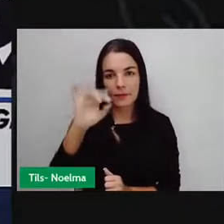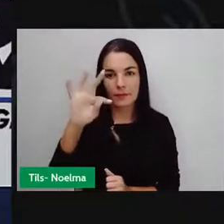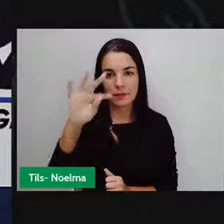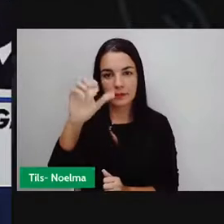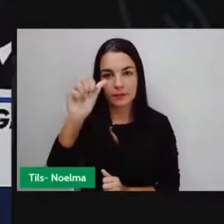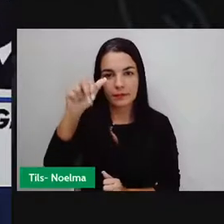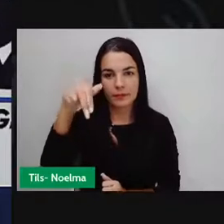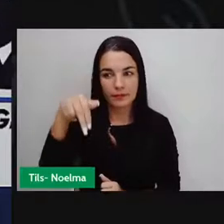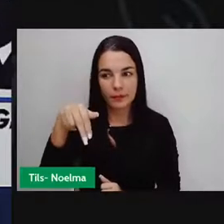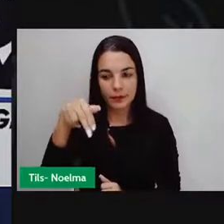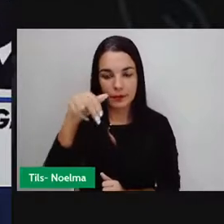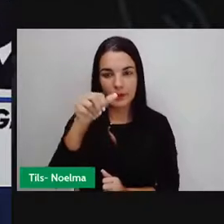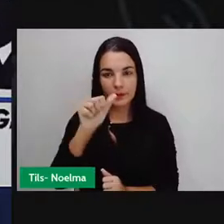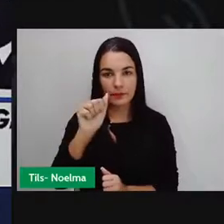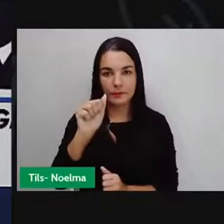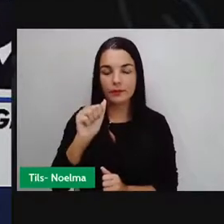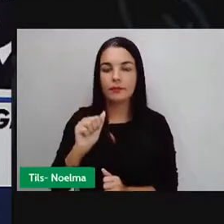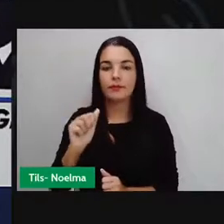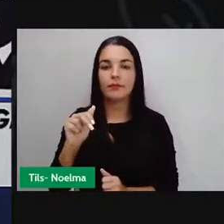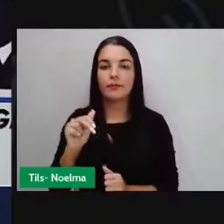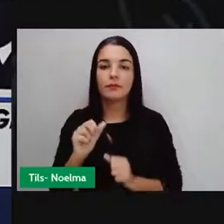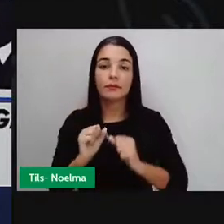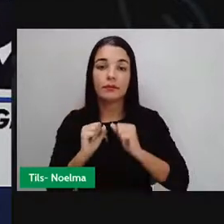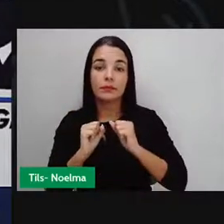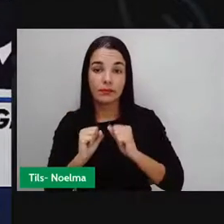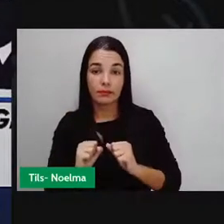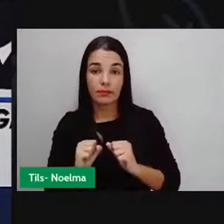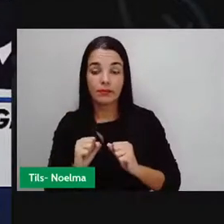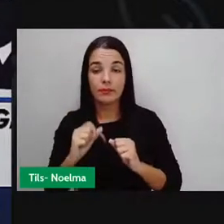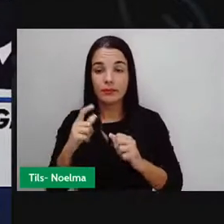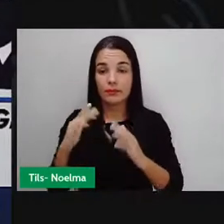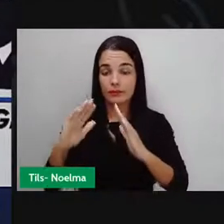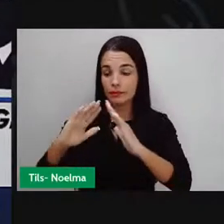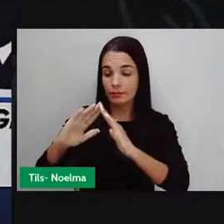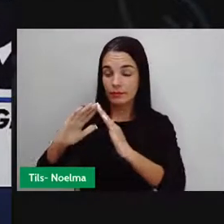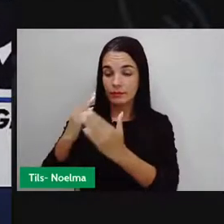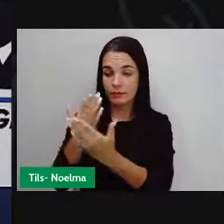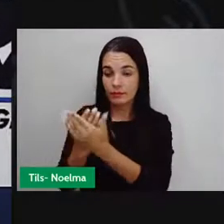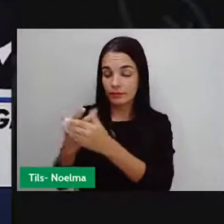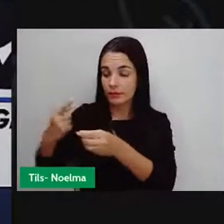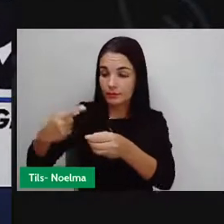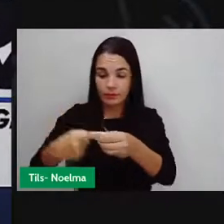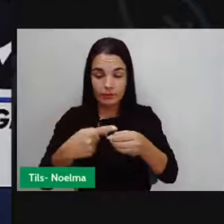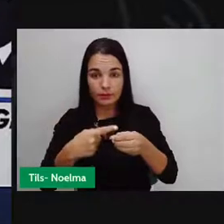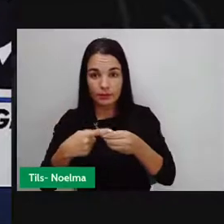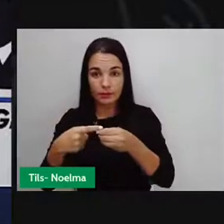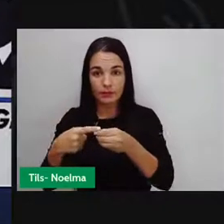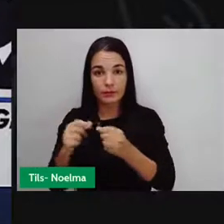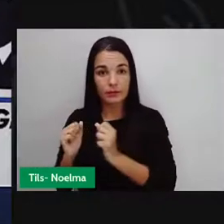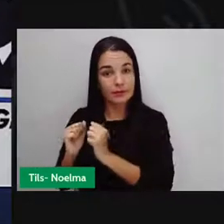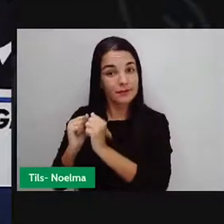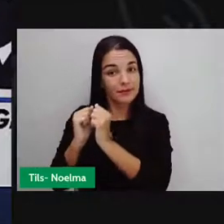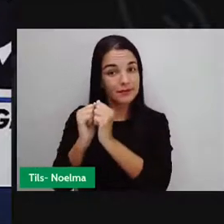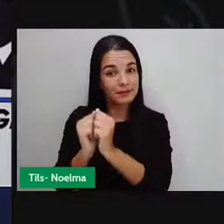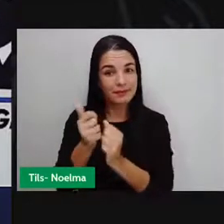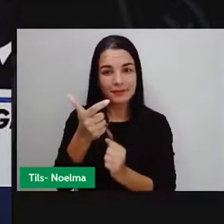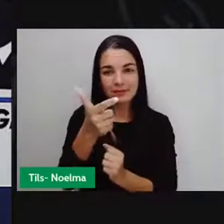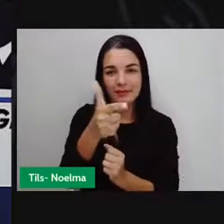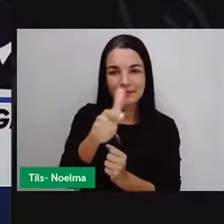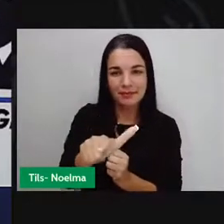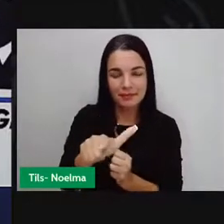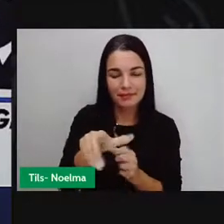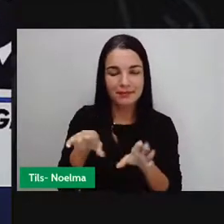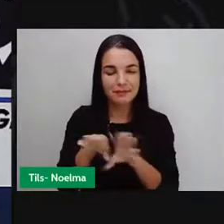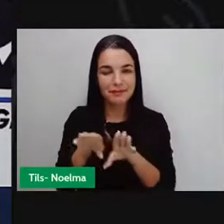Escola Municipal Rosa Maria Esperidião Leite, no distrito de Matinha, e vocês, mais uma vez aqui, no compromisso